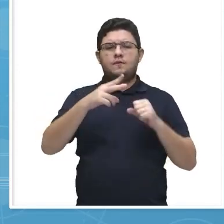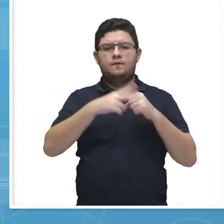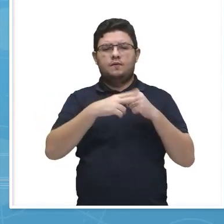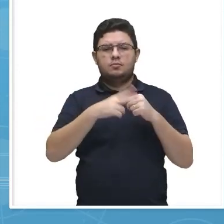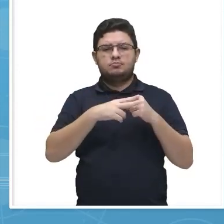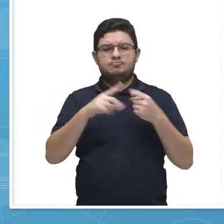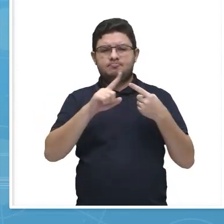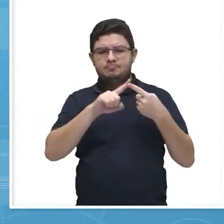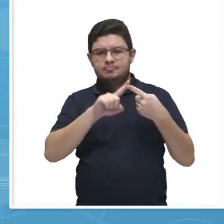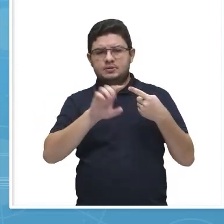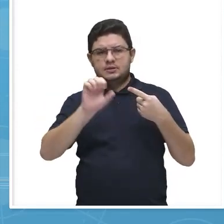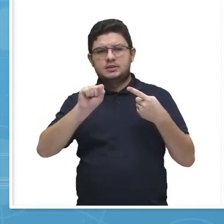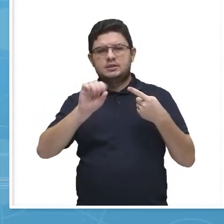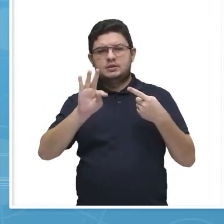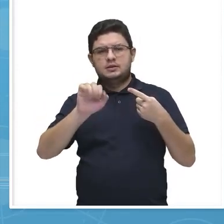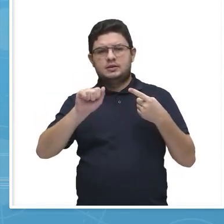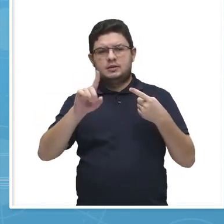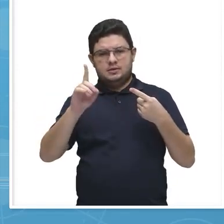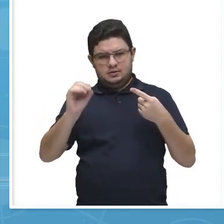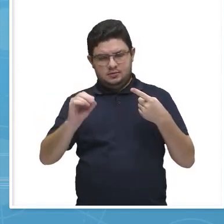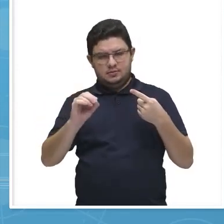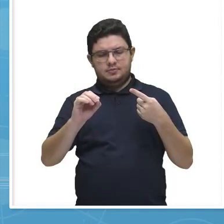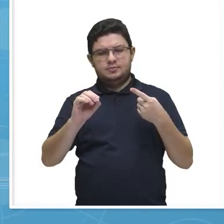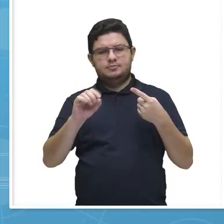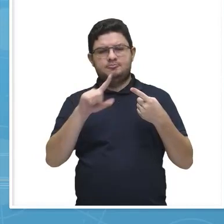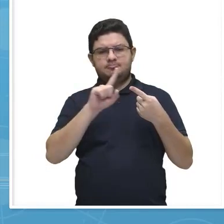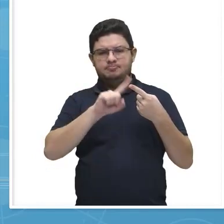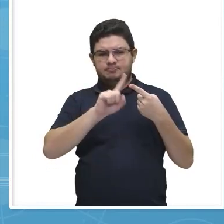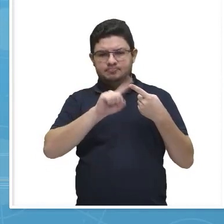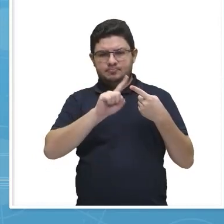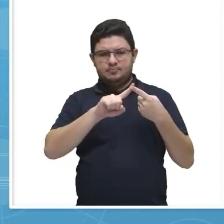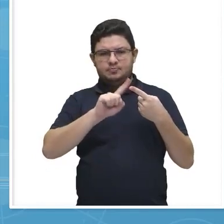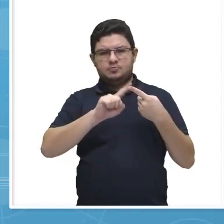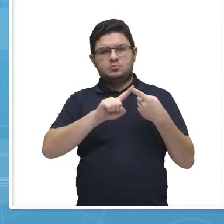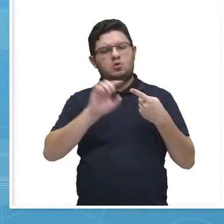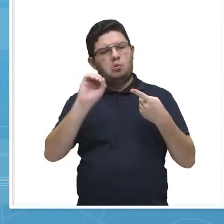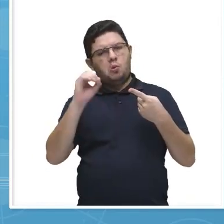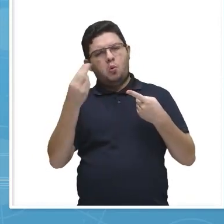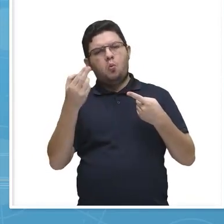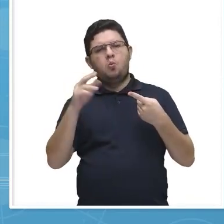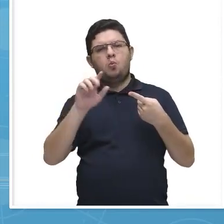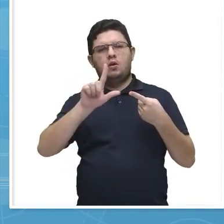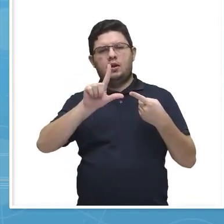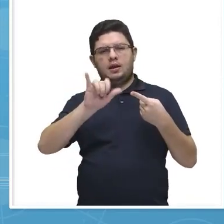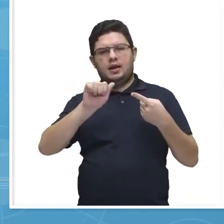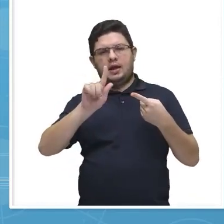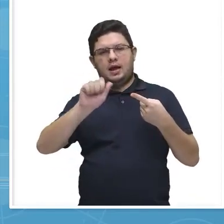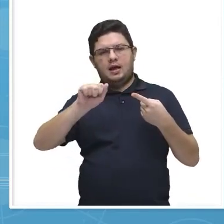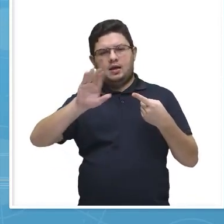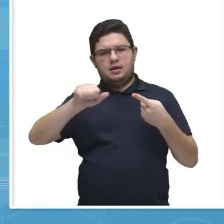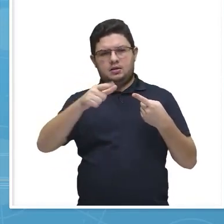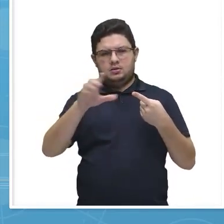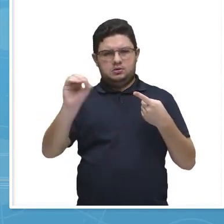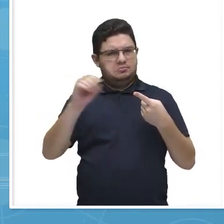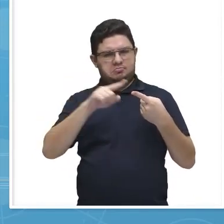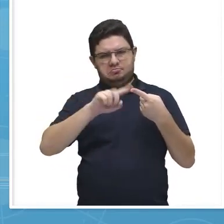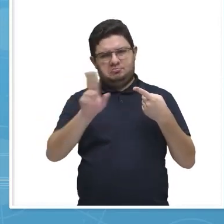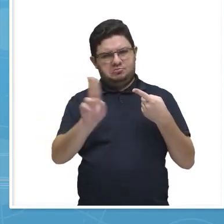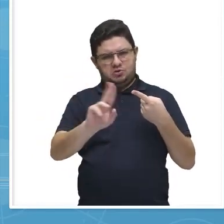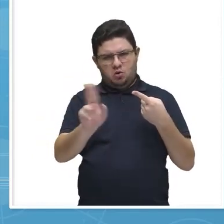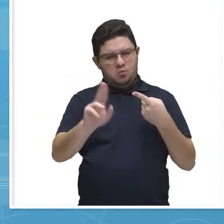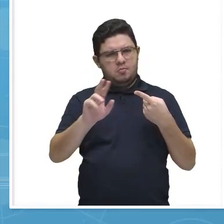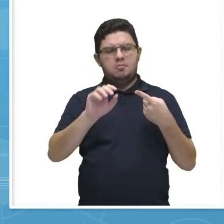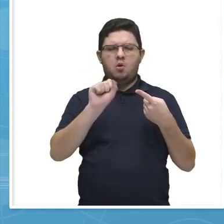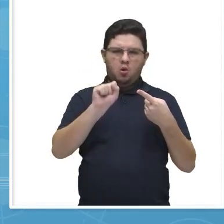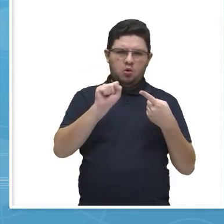de estado, certo? Ou verbos de ligação, mesma coisa, são sinônimos. Verbo de estado e verbo